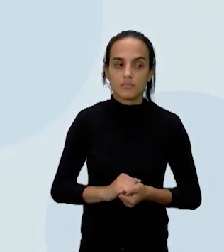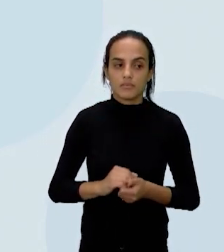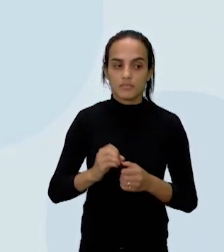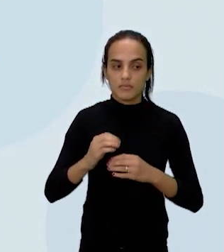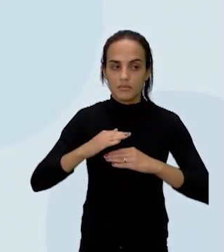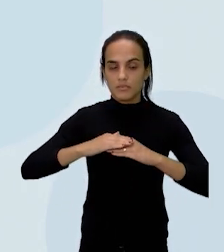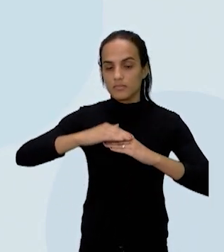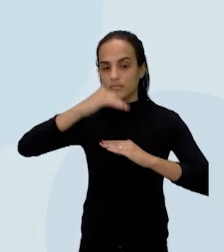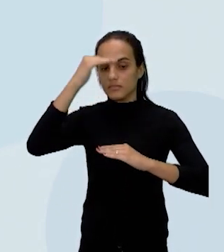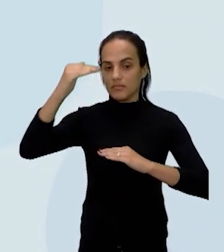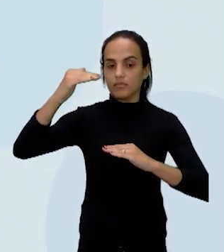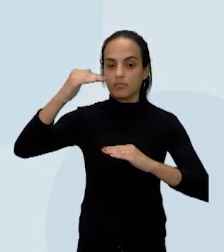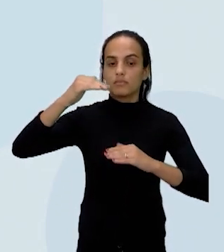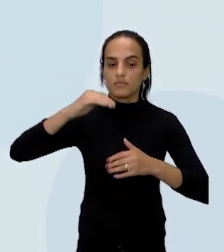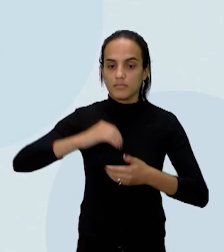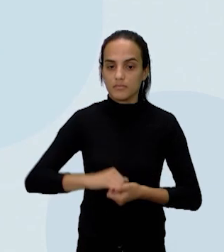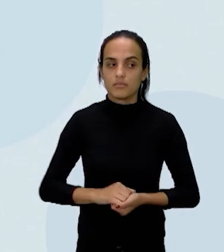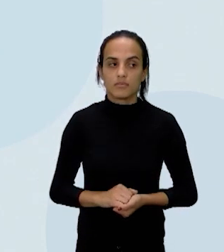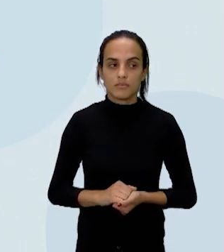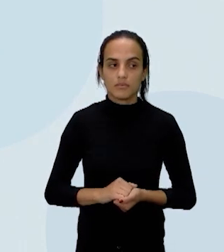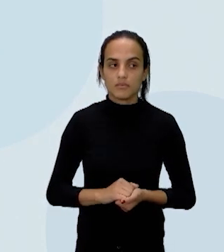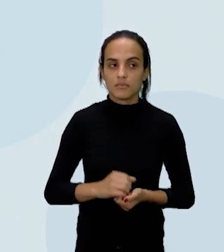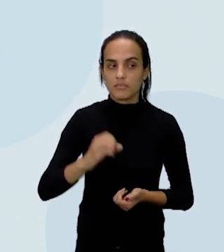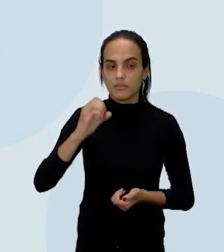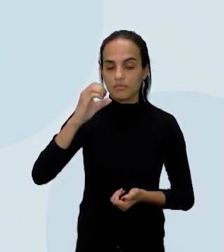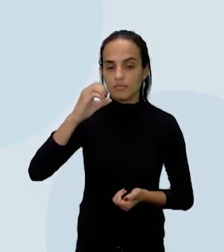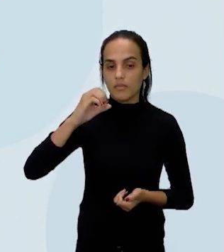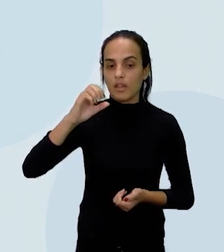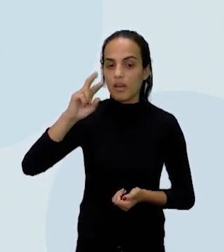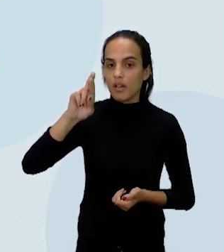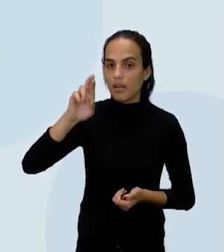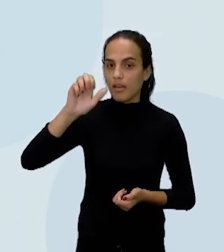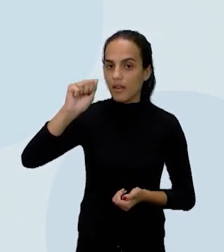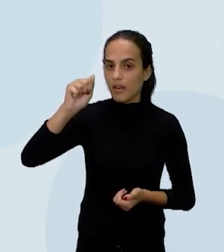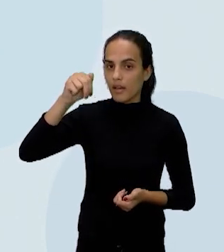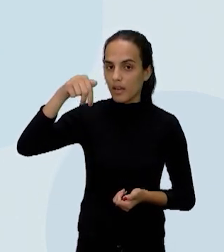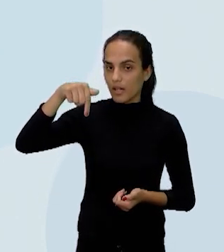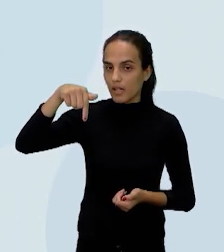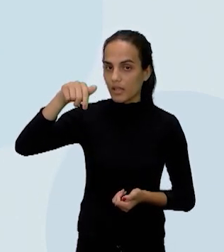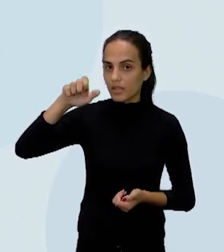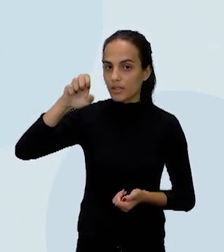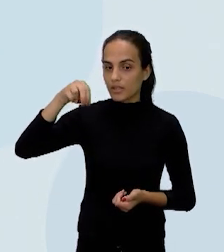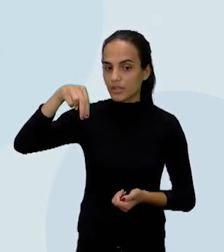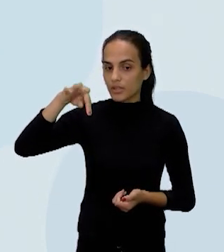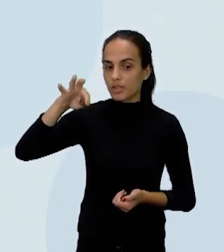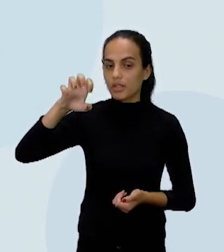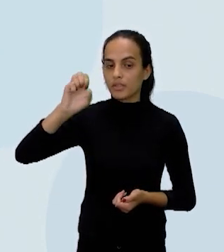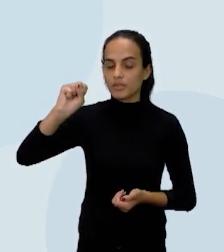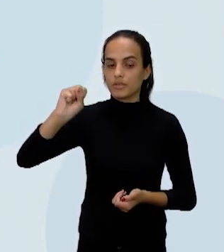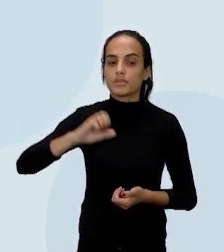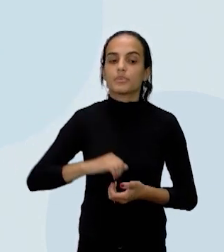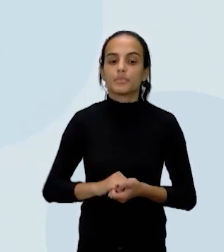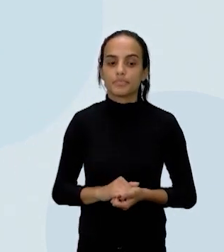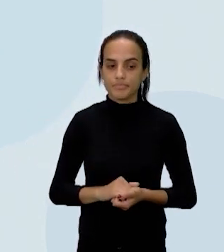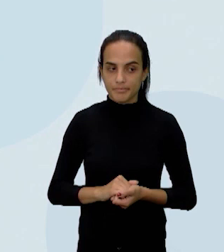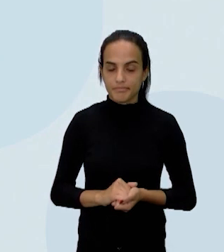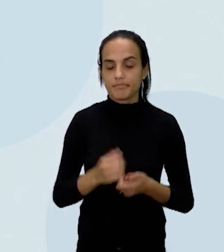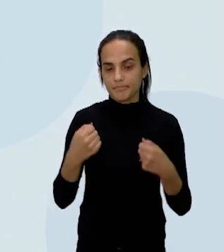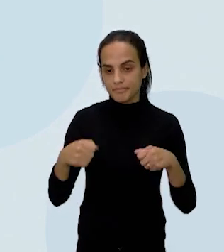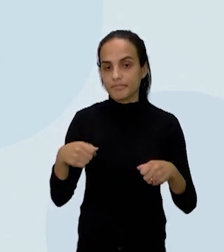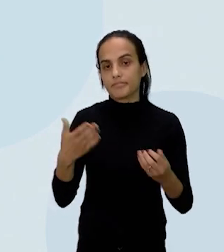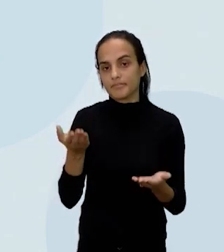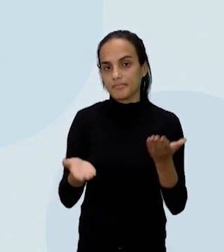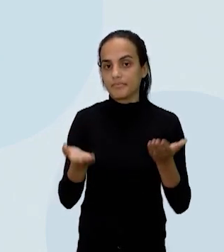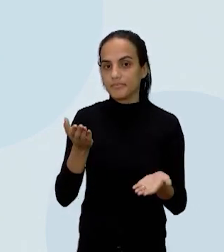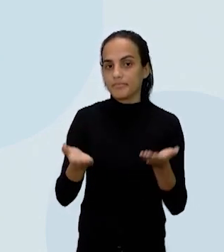química balanceada. Então, para eu calcular o equilíbrio químico, a minha reação tem que estar balanceada. Então, por isso que a gente